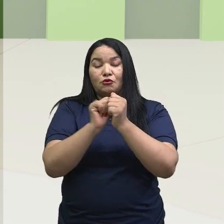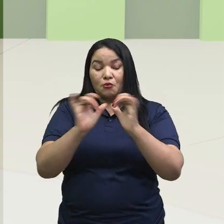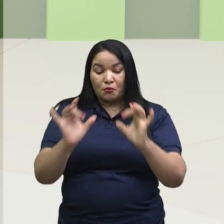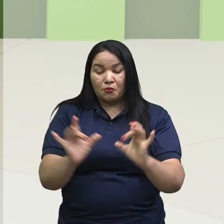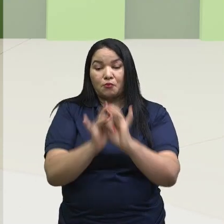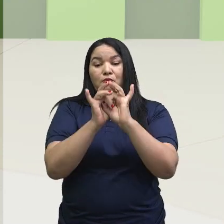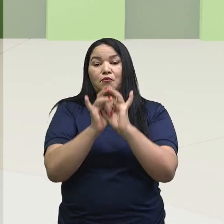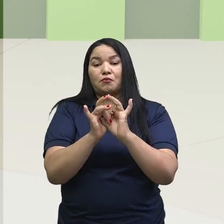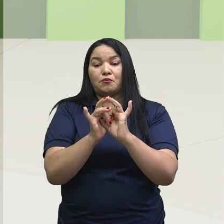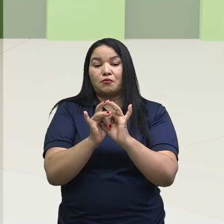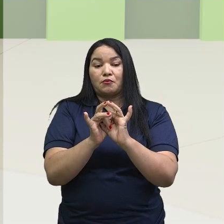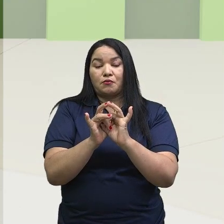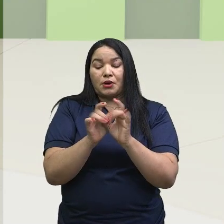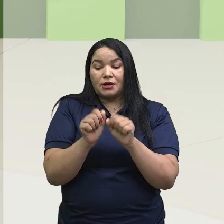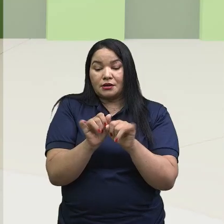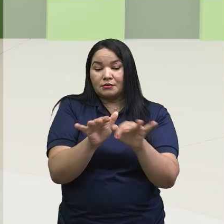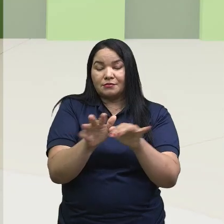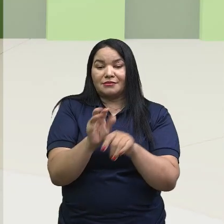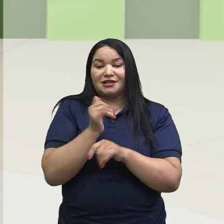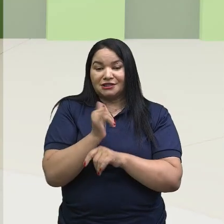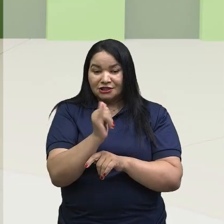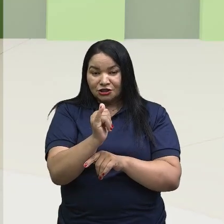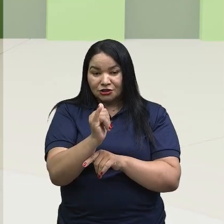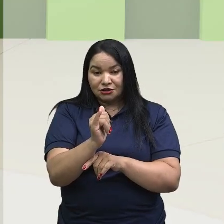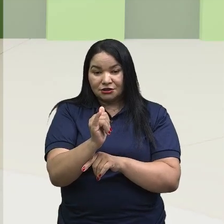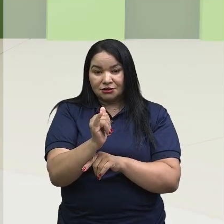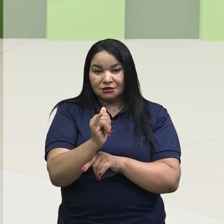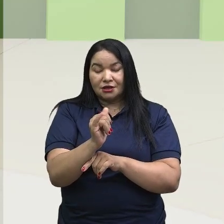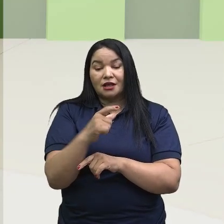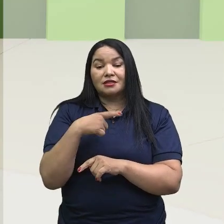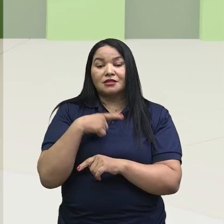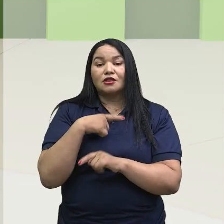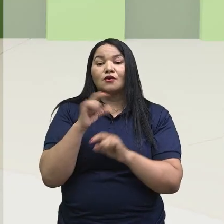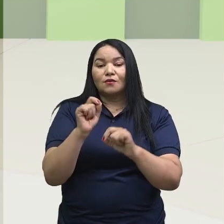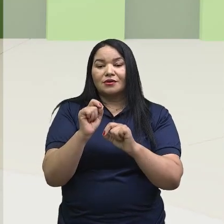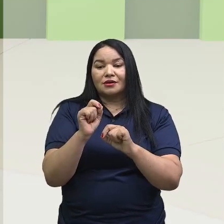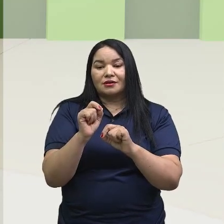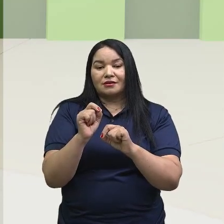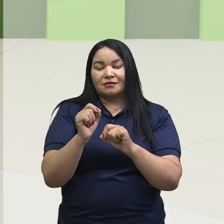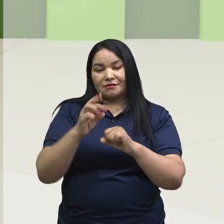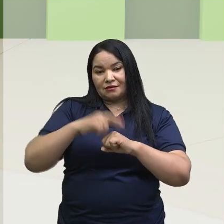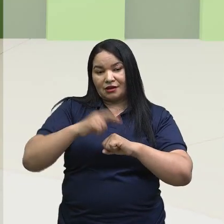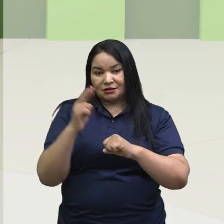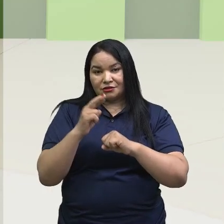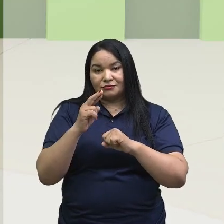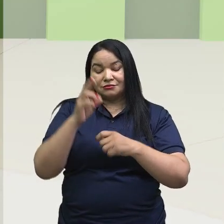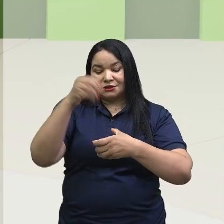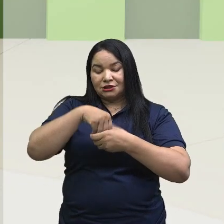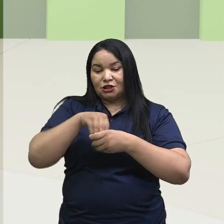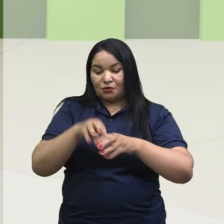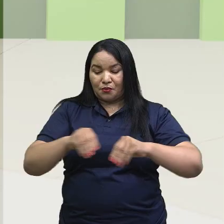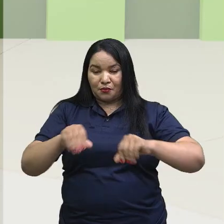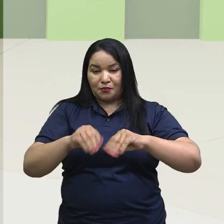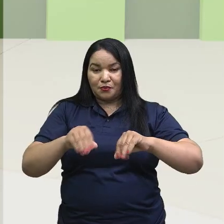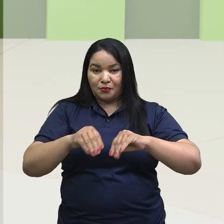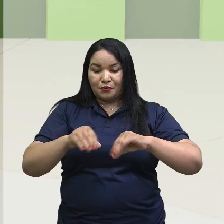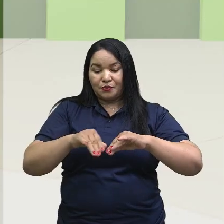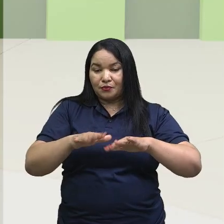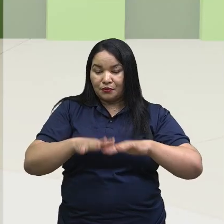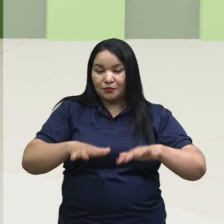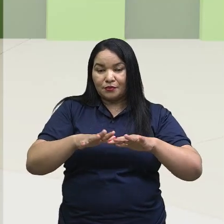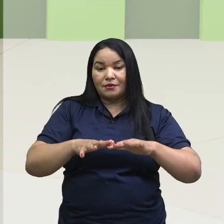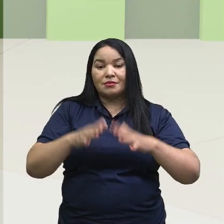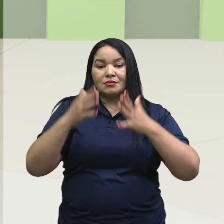reação libera muita energia. Onde nós temos esse tipo de reação? No Sol. Então, de forma natural, nós temos